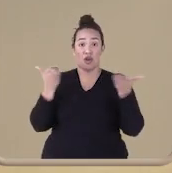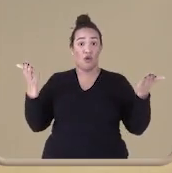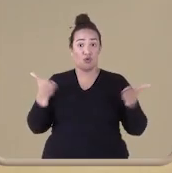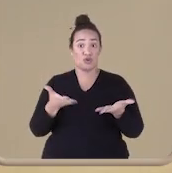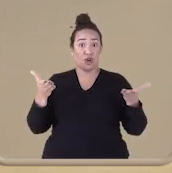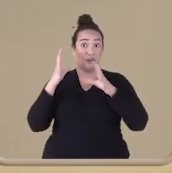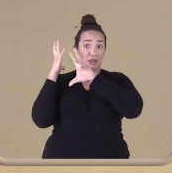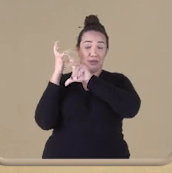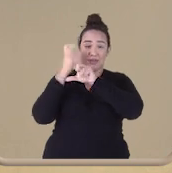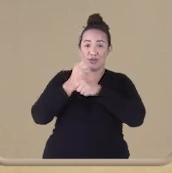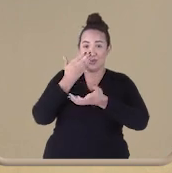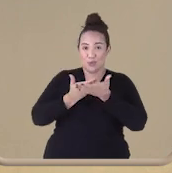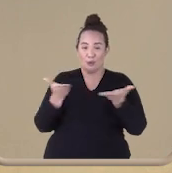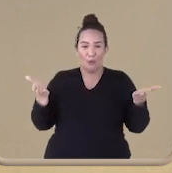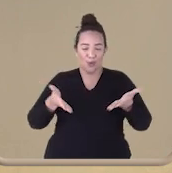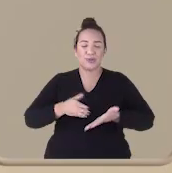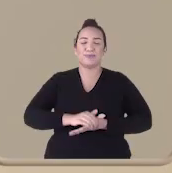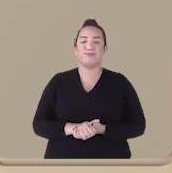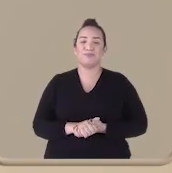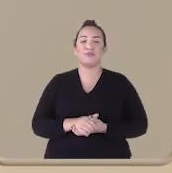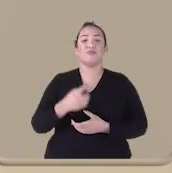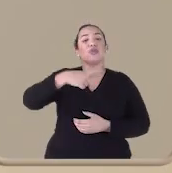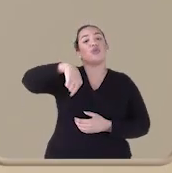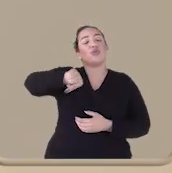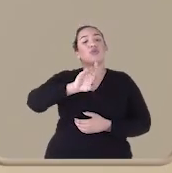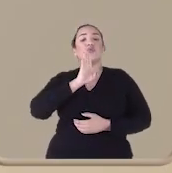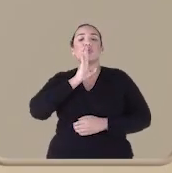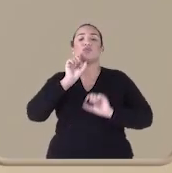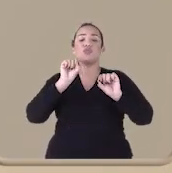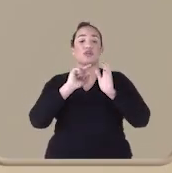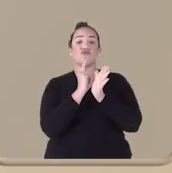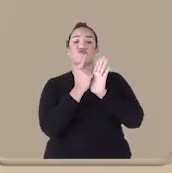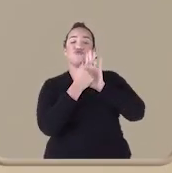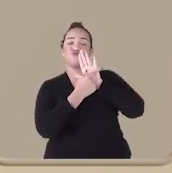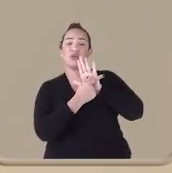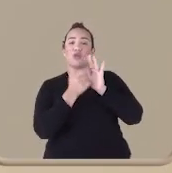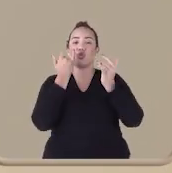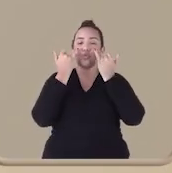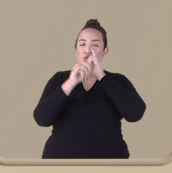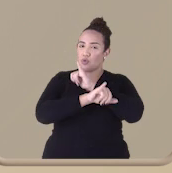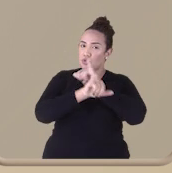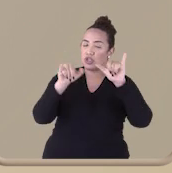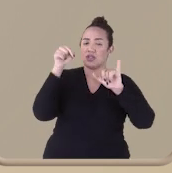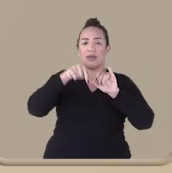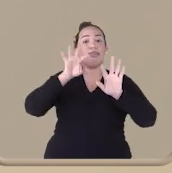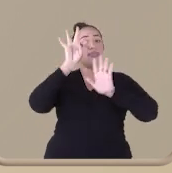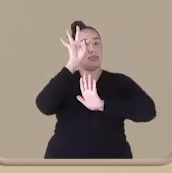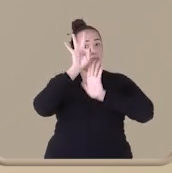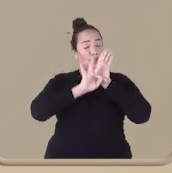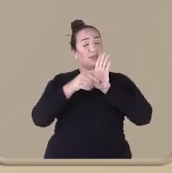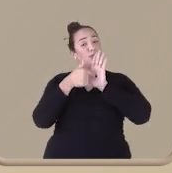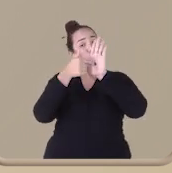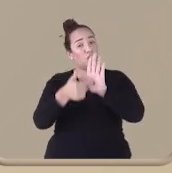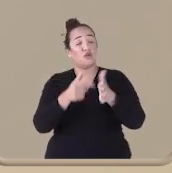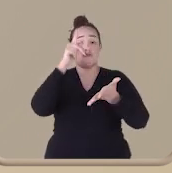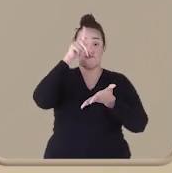mesmo? Vamos relembrar um pouquinho do que estudamos? Começamos conhecendo o gênero notícia. Vimos que ele é entendido como um texto no qual